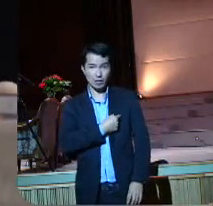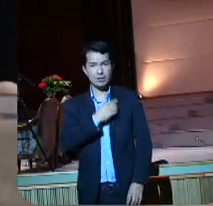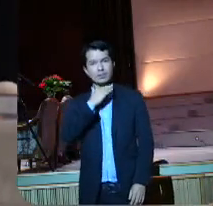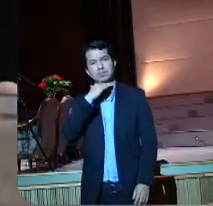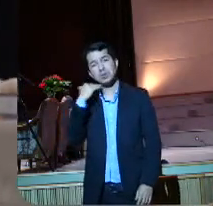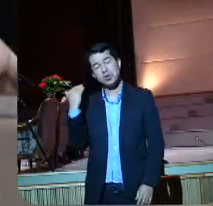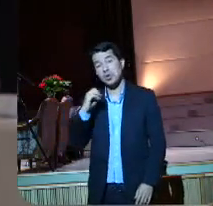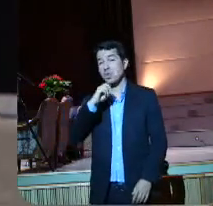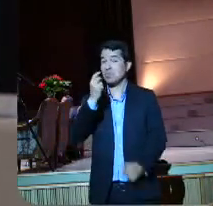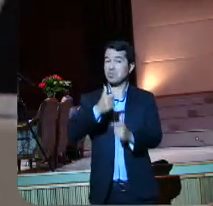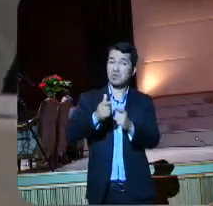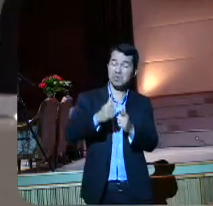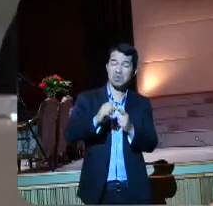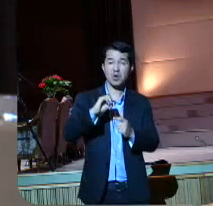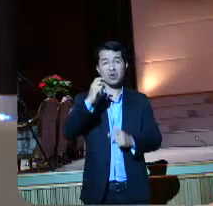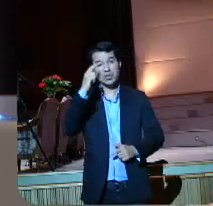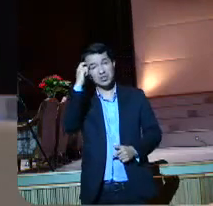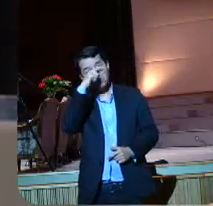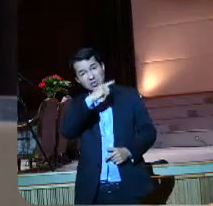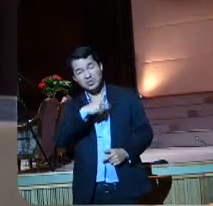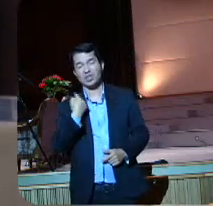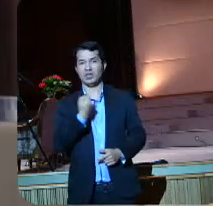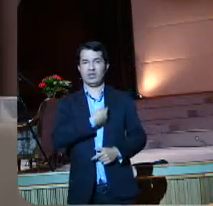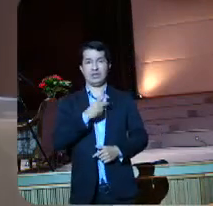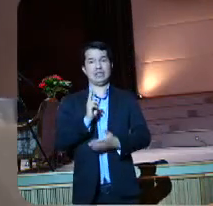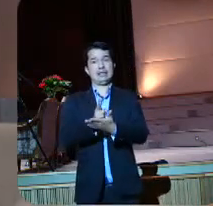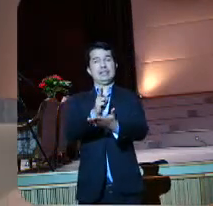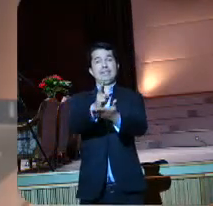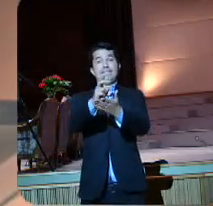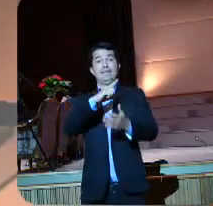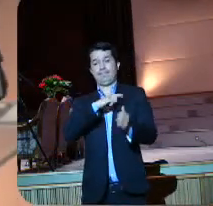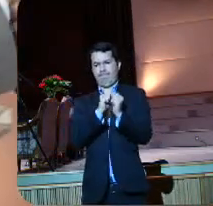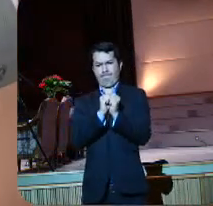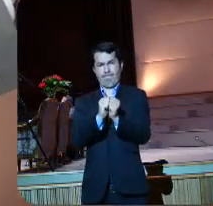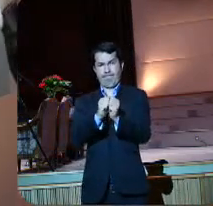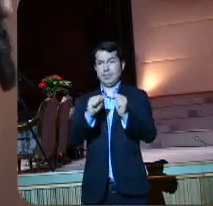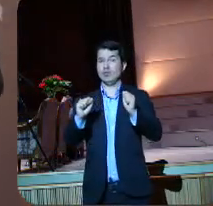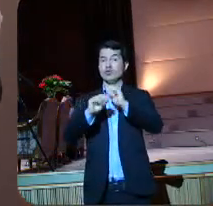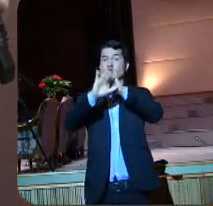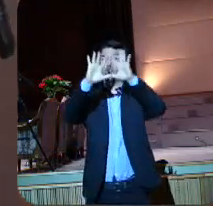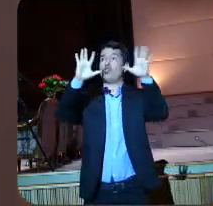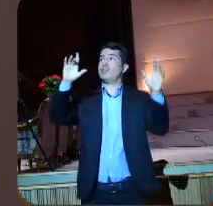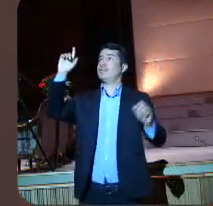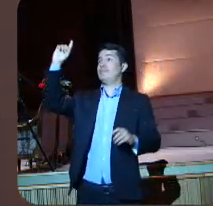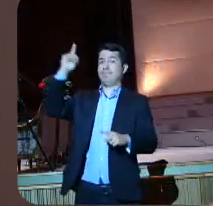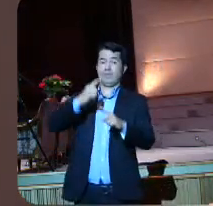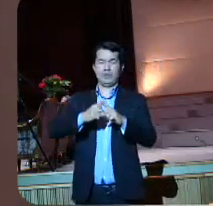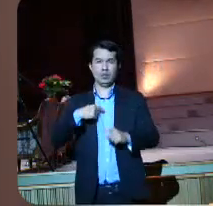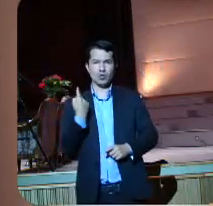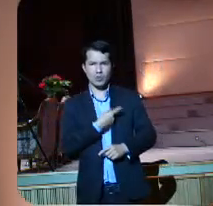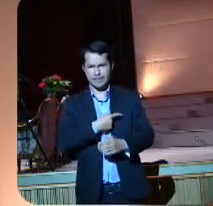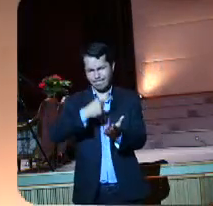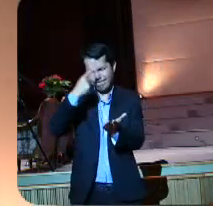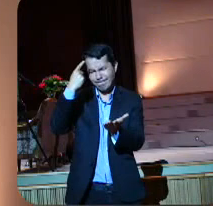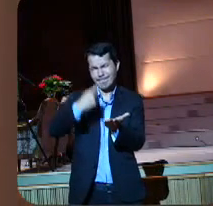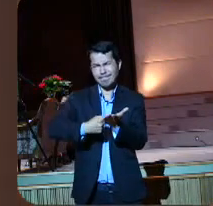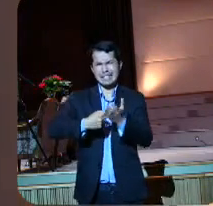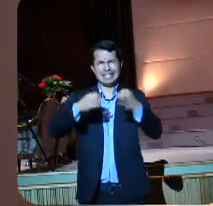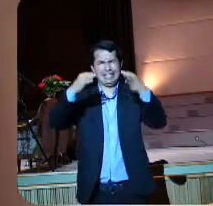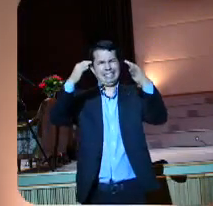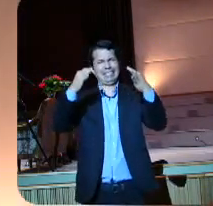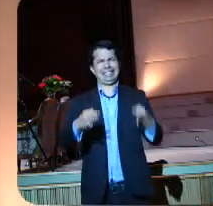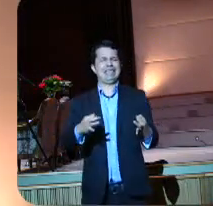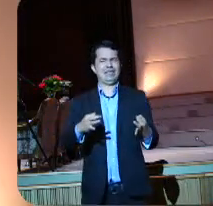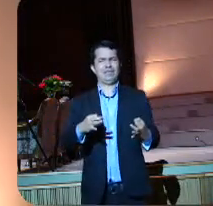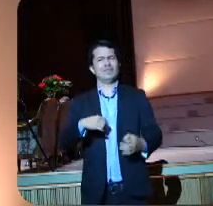Ele. A lição que a gente tem que aprender aqui é que não dá para seguir a Jesus